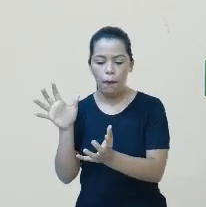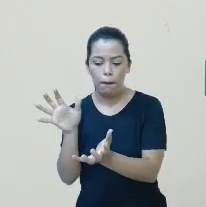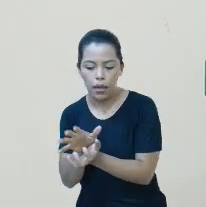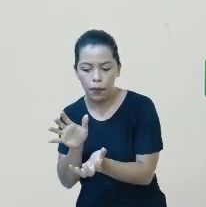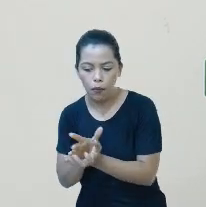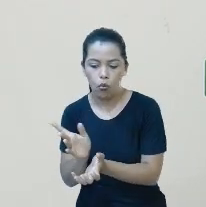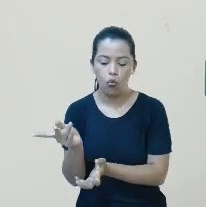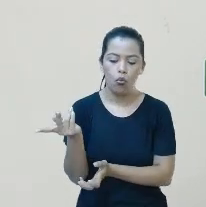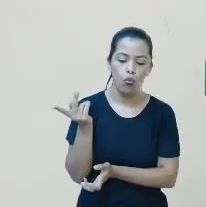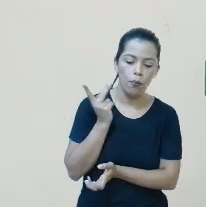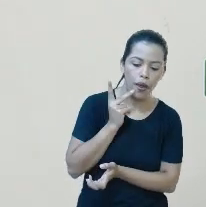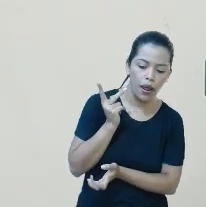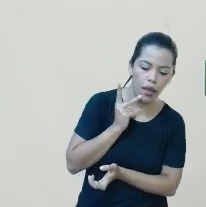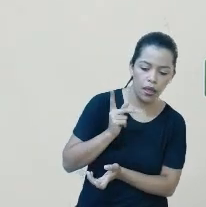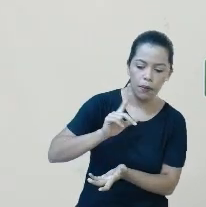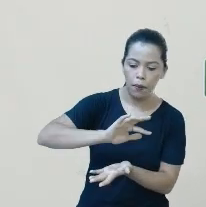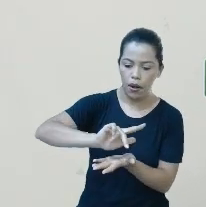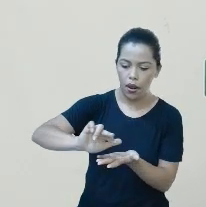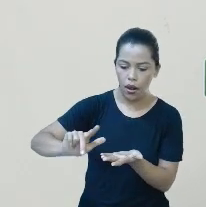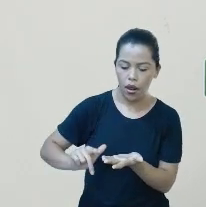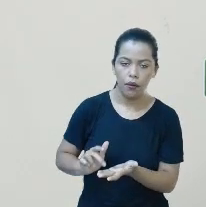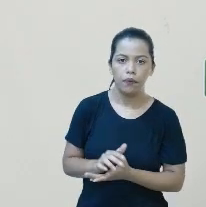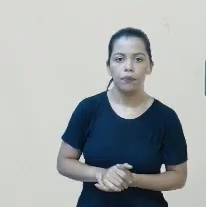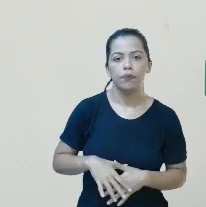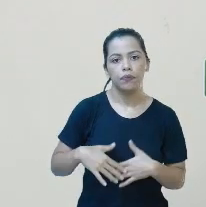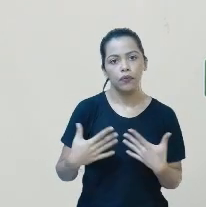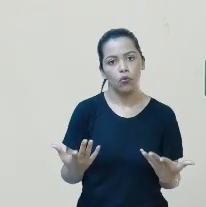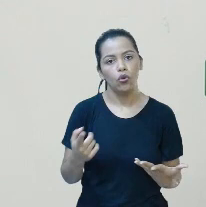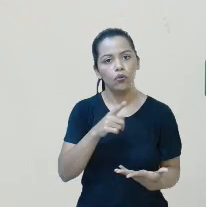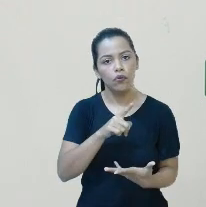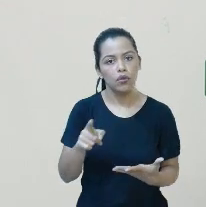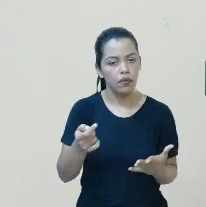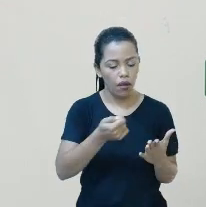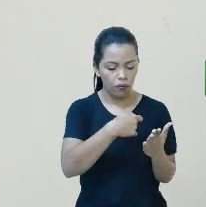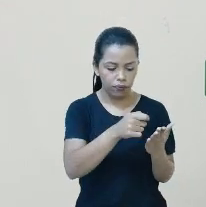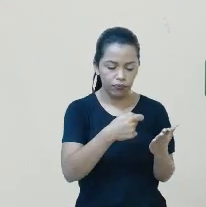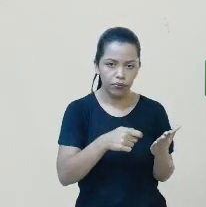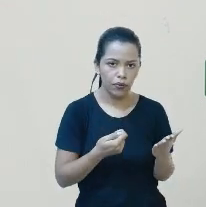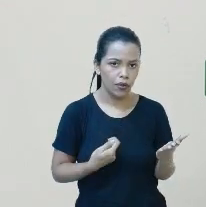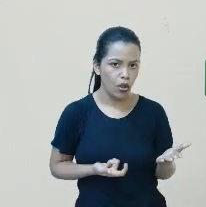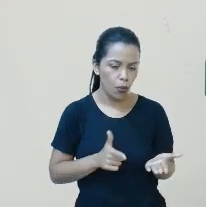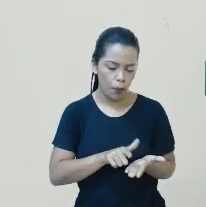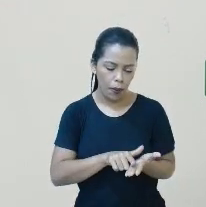Quando você vai preencher um formulário, uma ficha, aí tem o nome cidade,